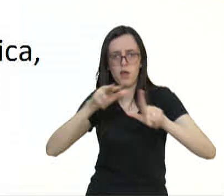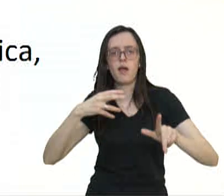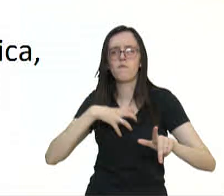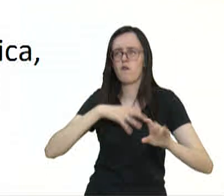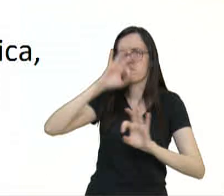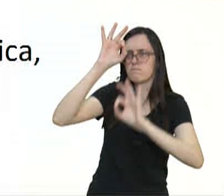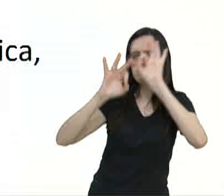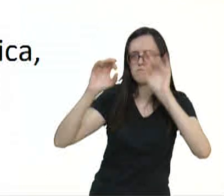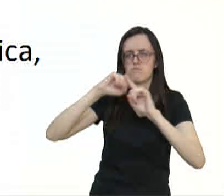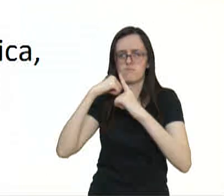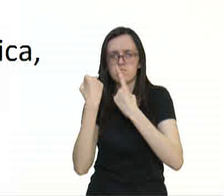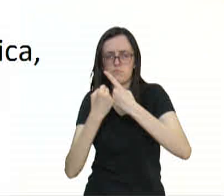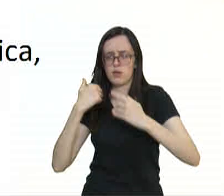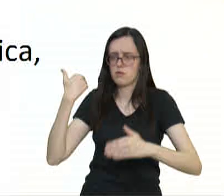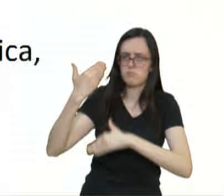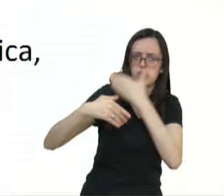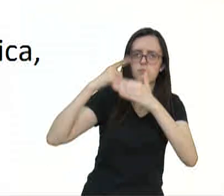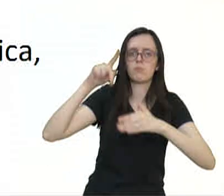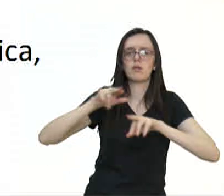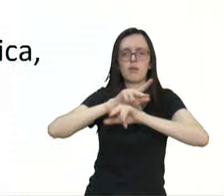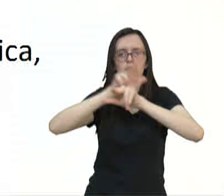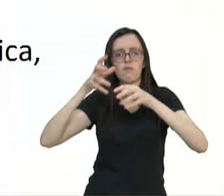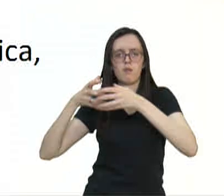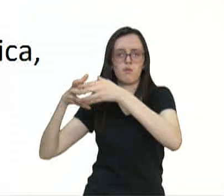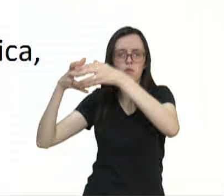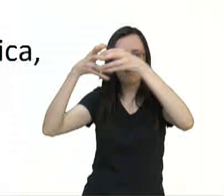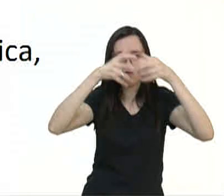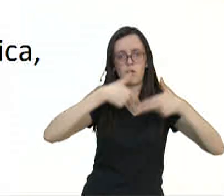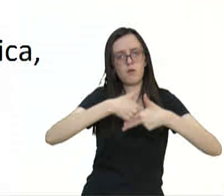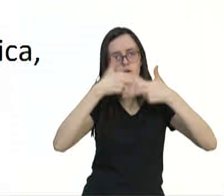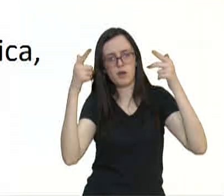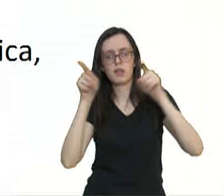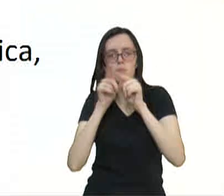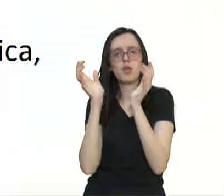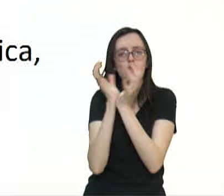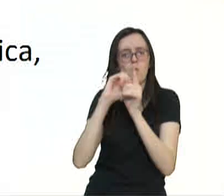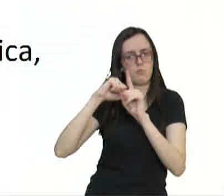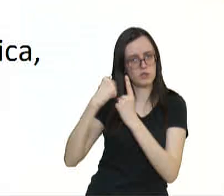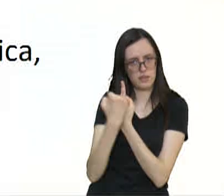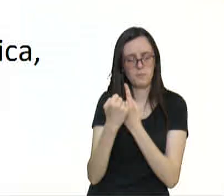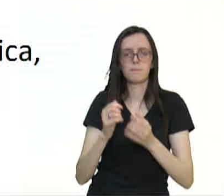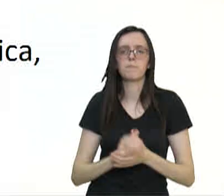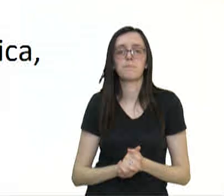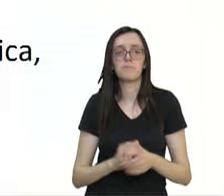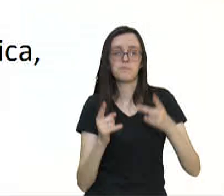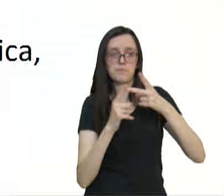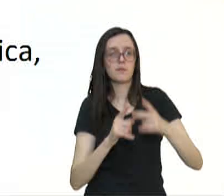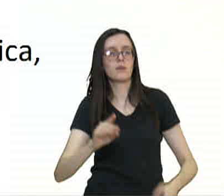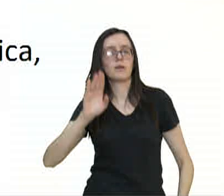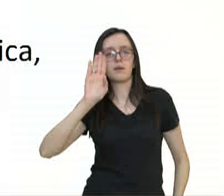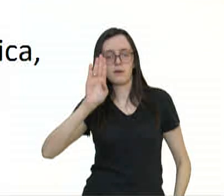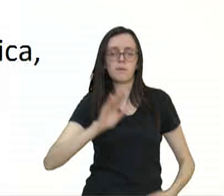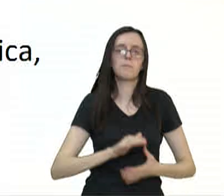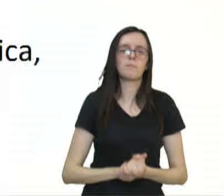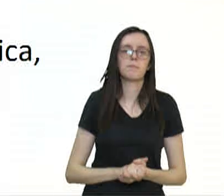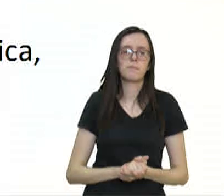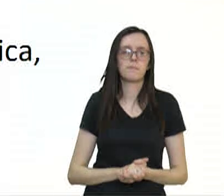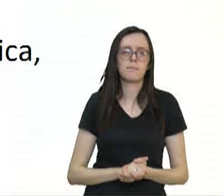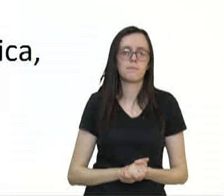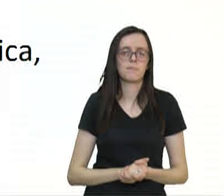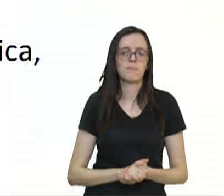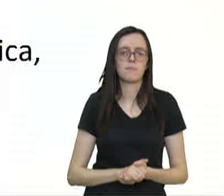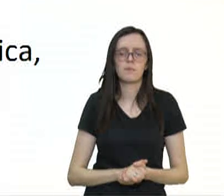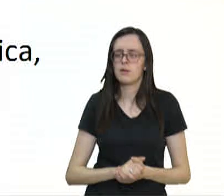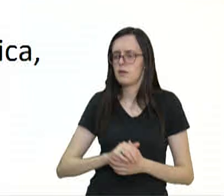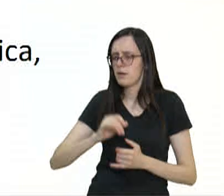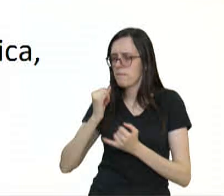organização social desenvolvidas por diferentes comunidades étnicas e grupos sociais. E letra B, a pouca distância social